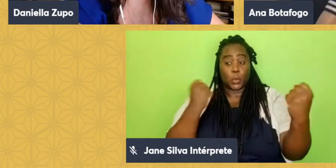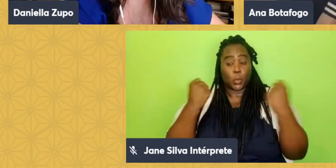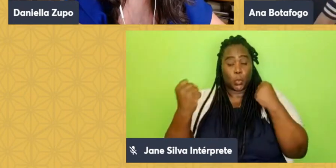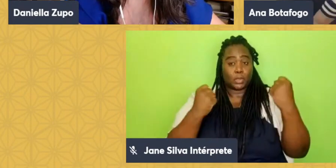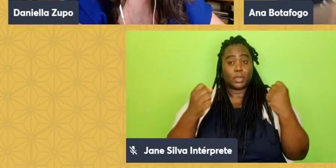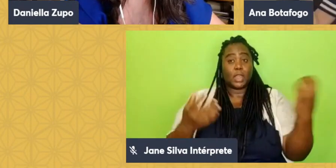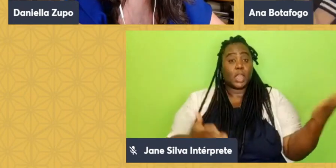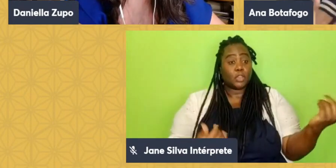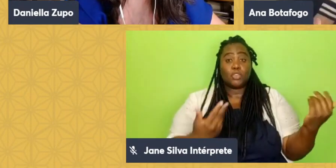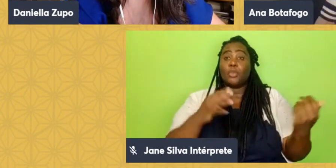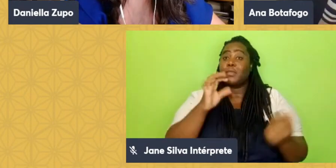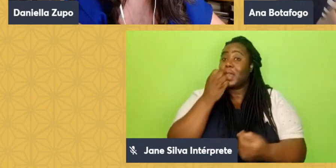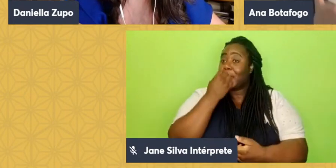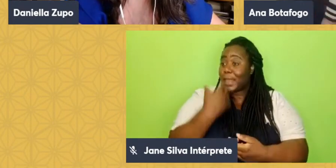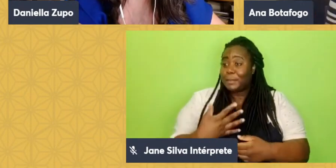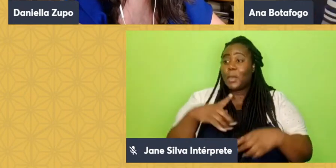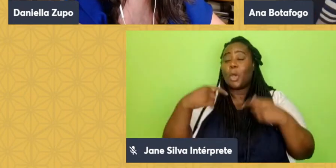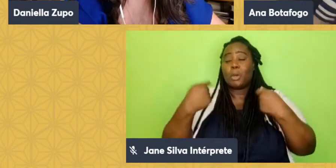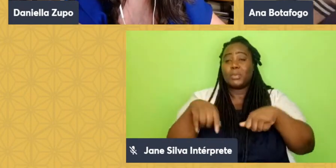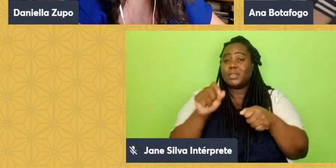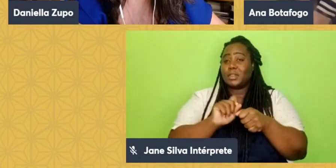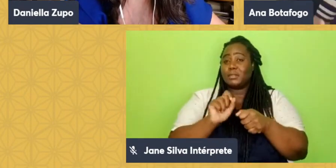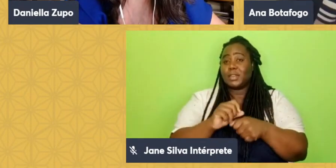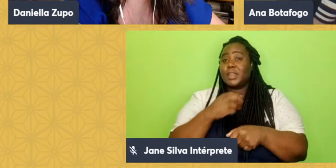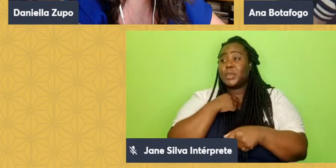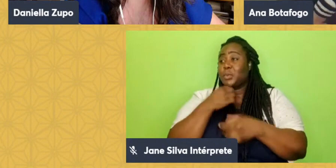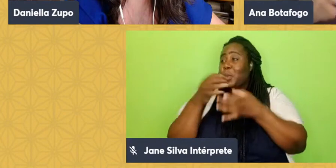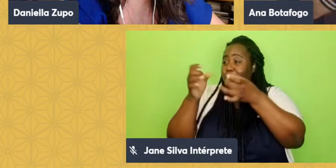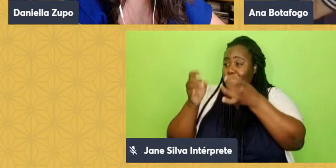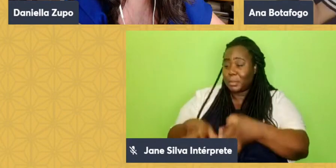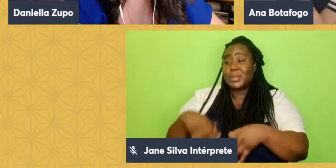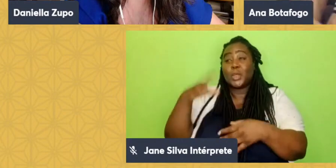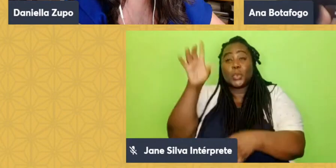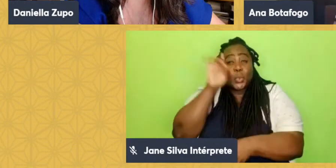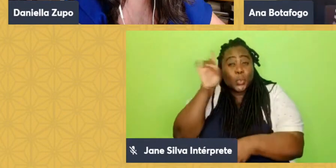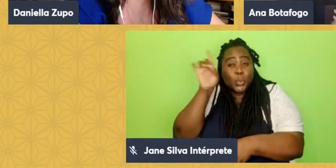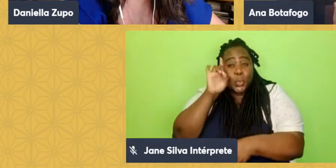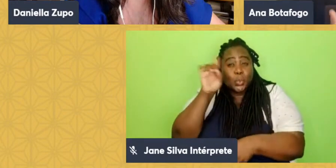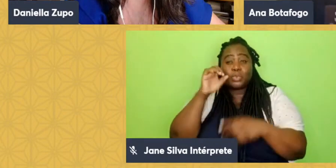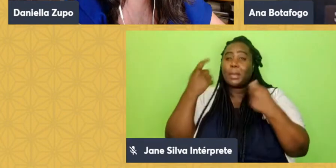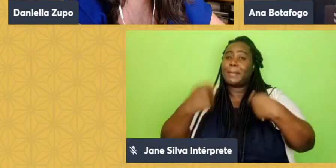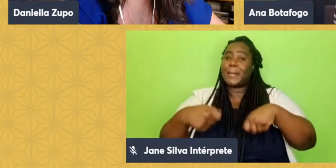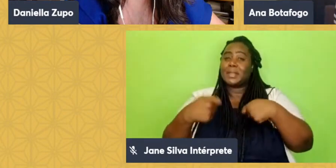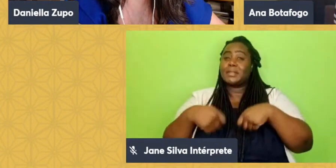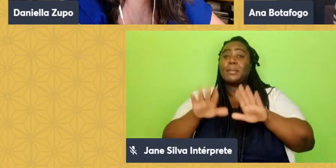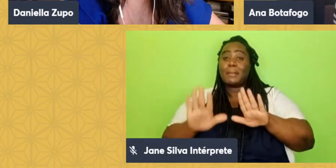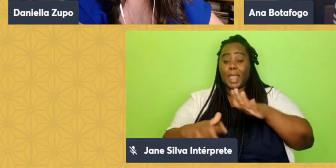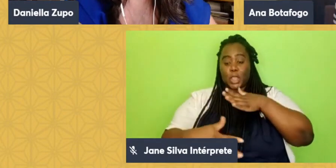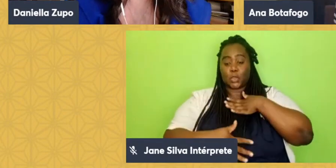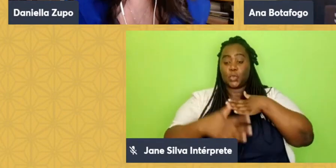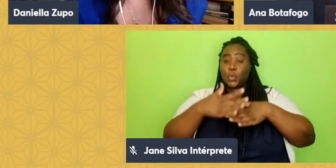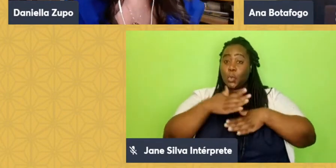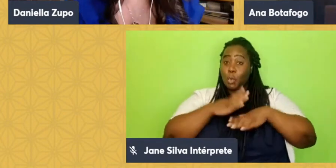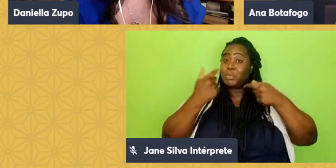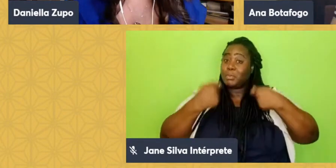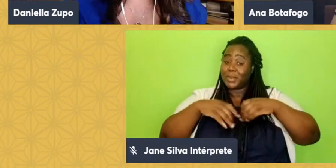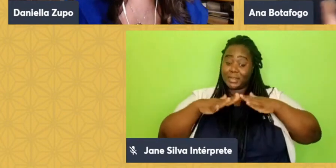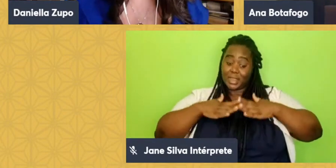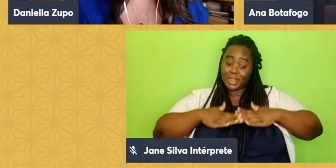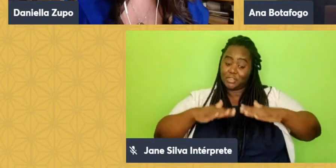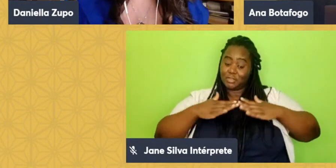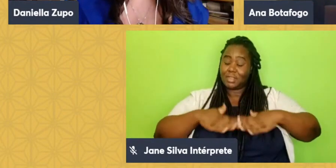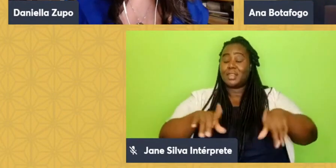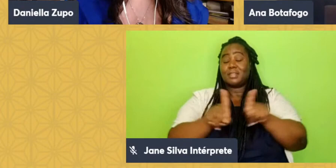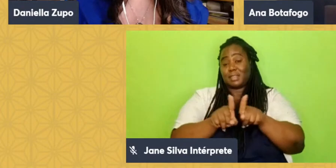bailarinas exercício é importante tem que fazer não pode deixar tem que ser diário precisa mas o corpo precisa descansar também